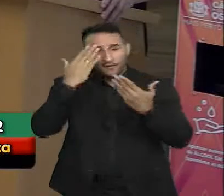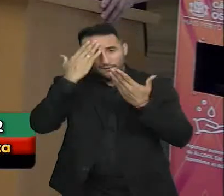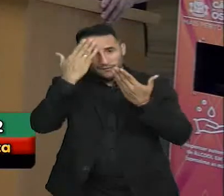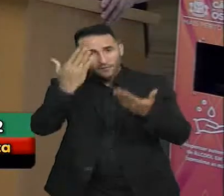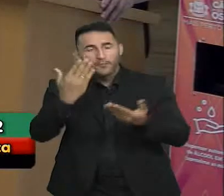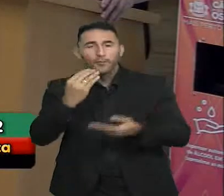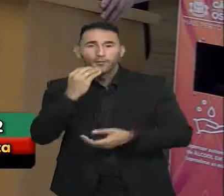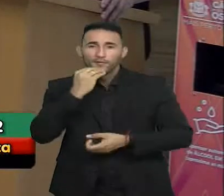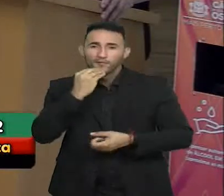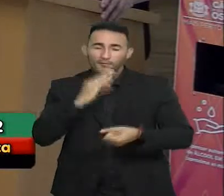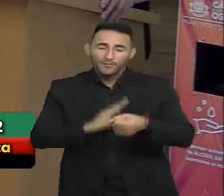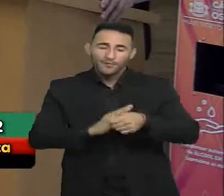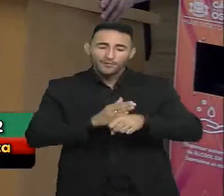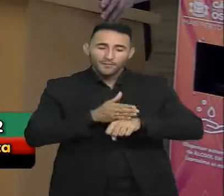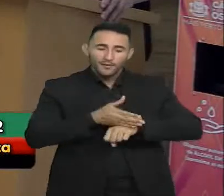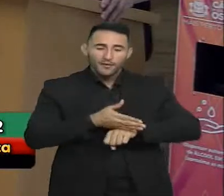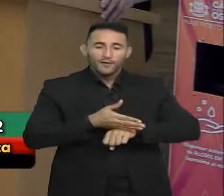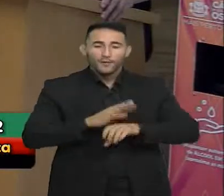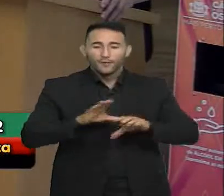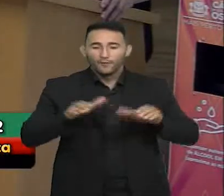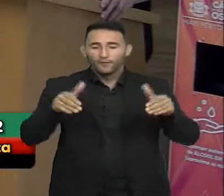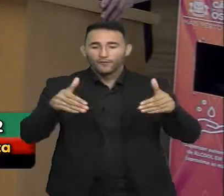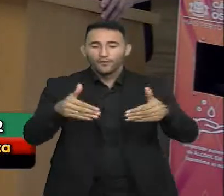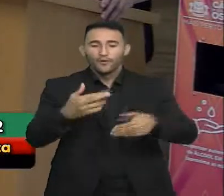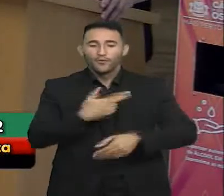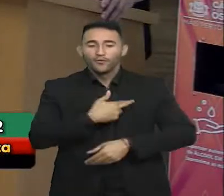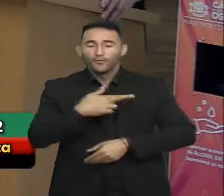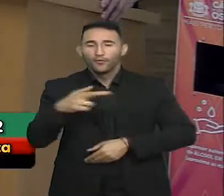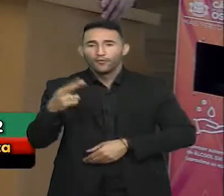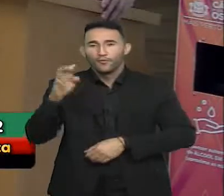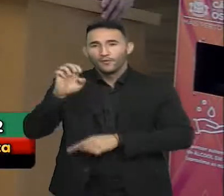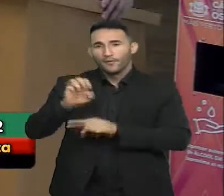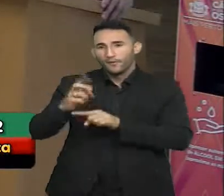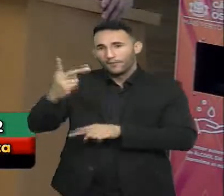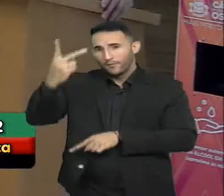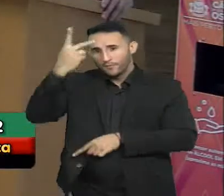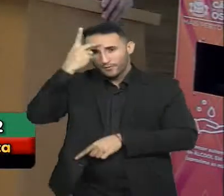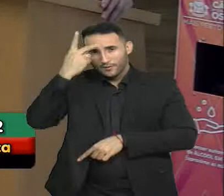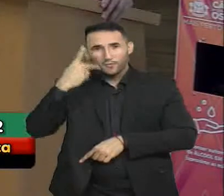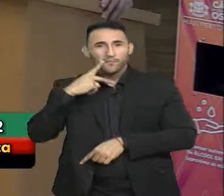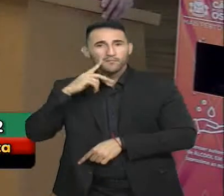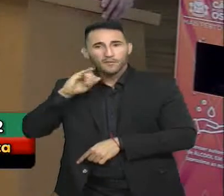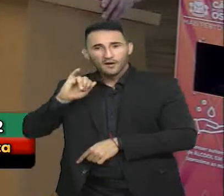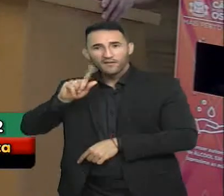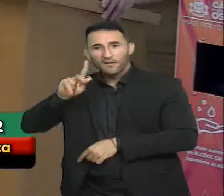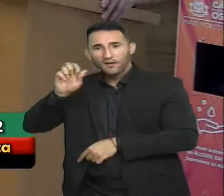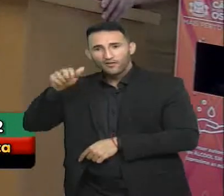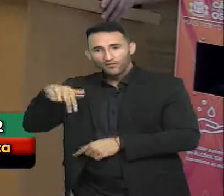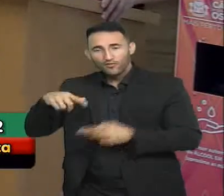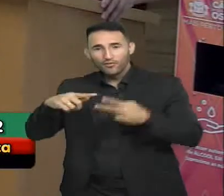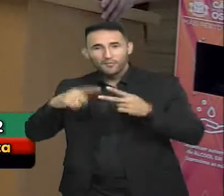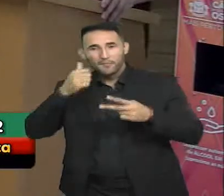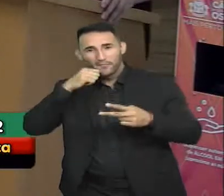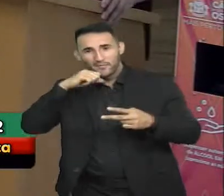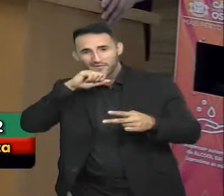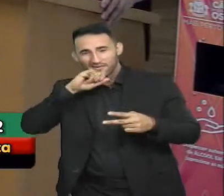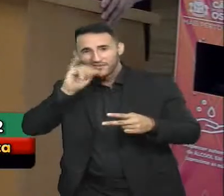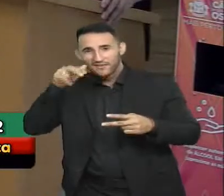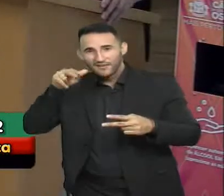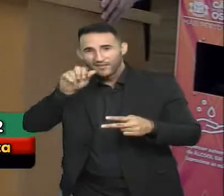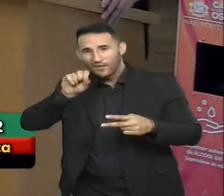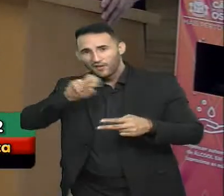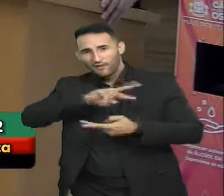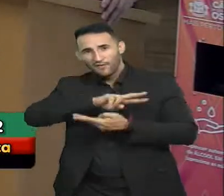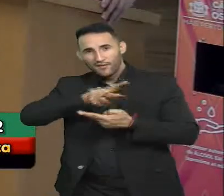parte do Fórum Interreligioso do Estado de São Paulo. Pai Valentim, Mãe Inês, que é o que me recordo, o Raposo e todos os outros